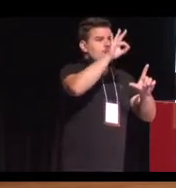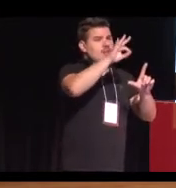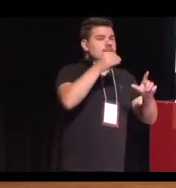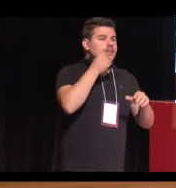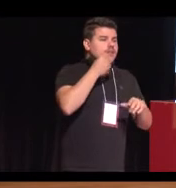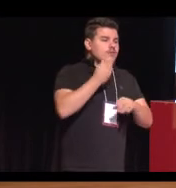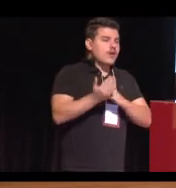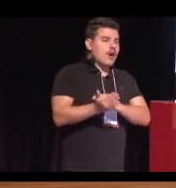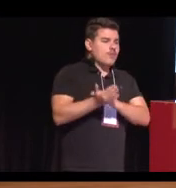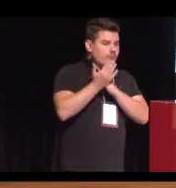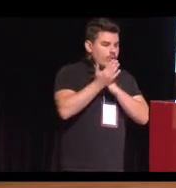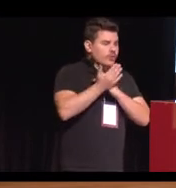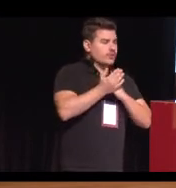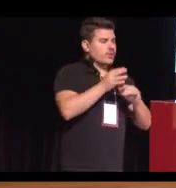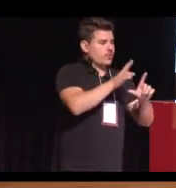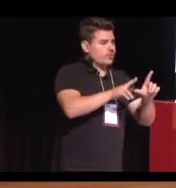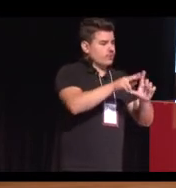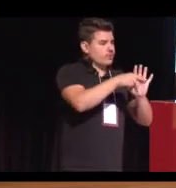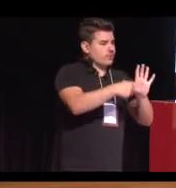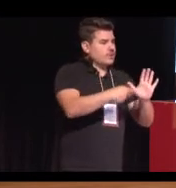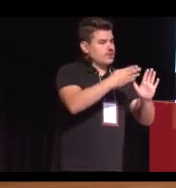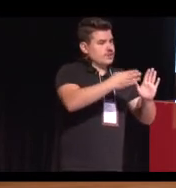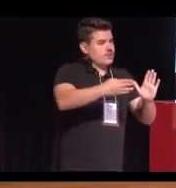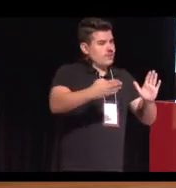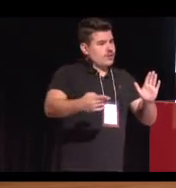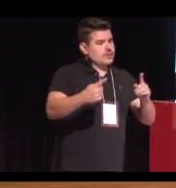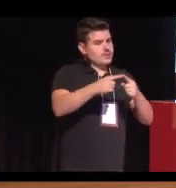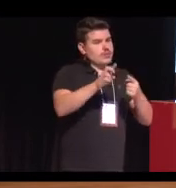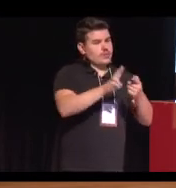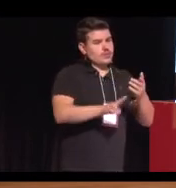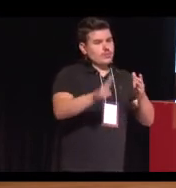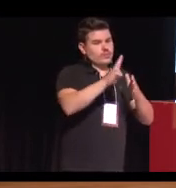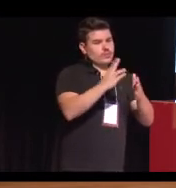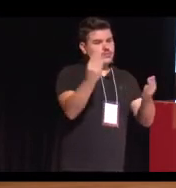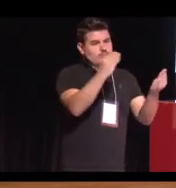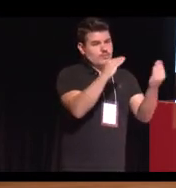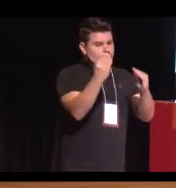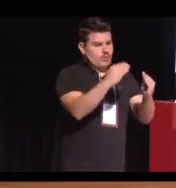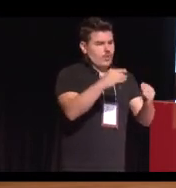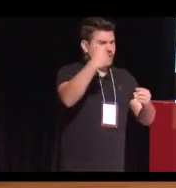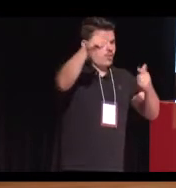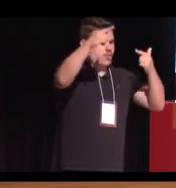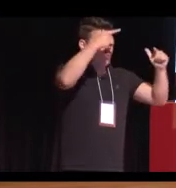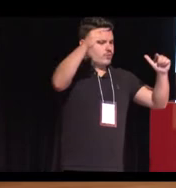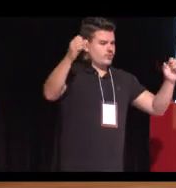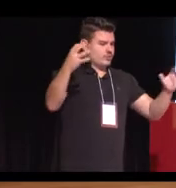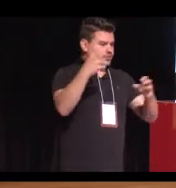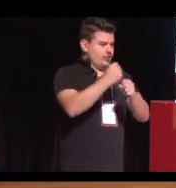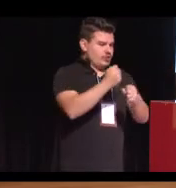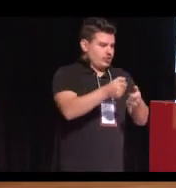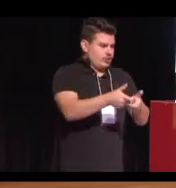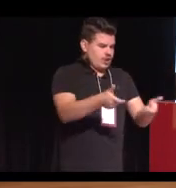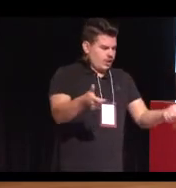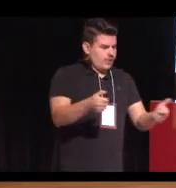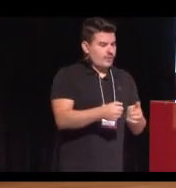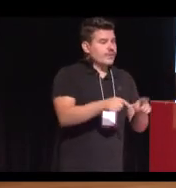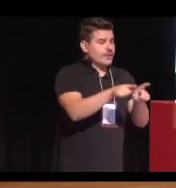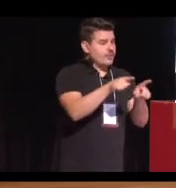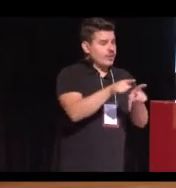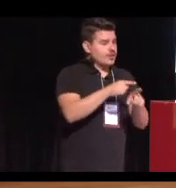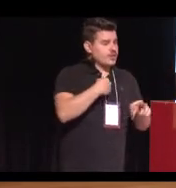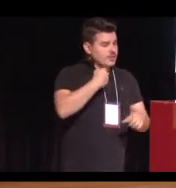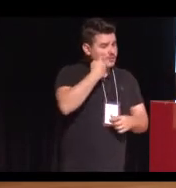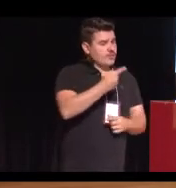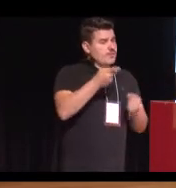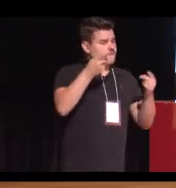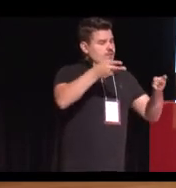nas ferramentas que a gente tinha, como diagrama de sequência, diagrama de caso de uso, outros artefatos em geral. E a gente também partiu para essa